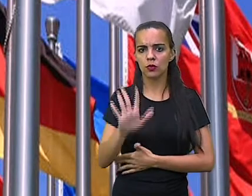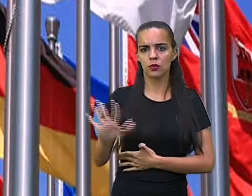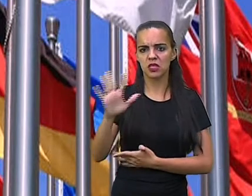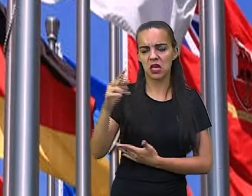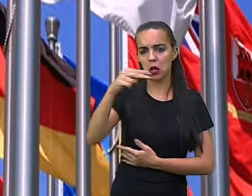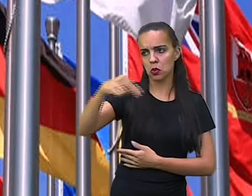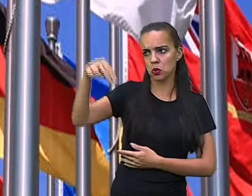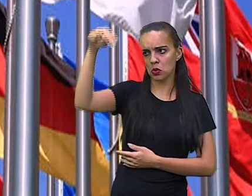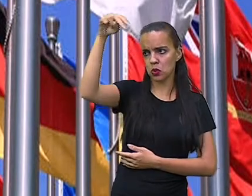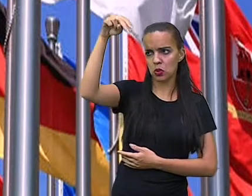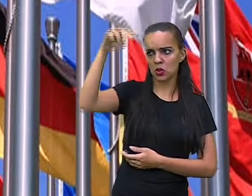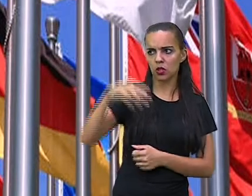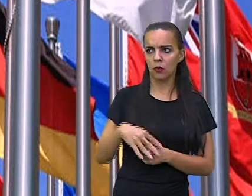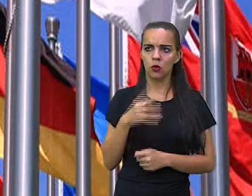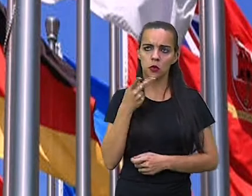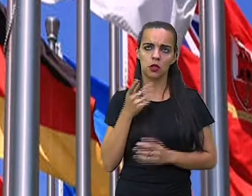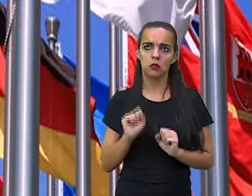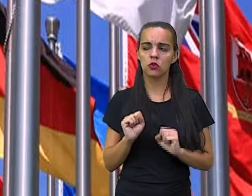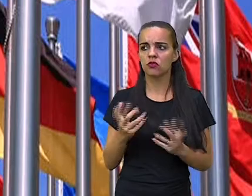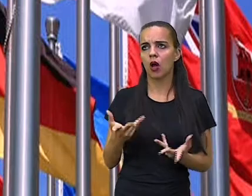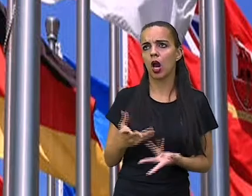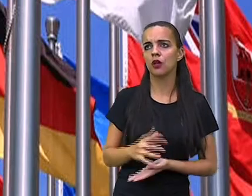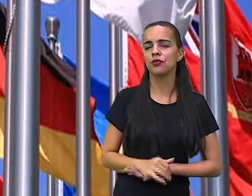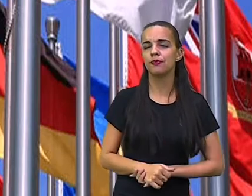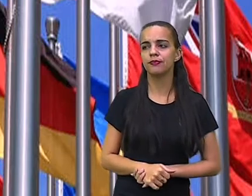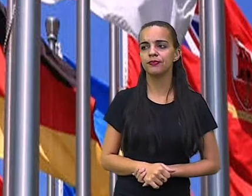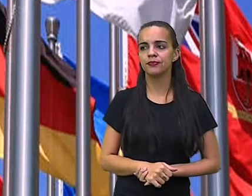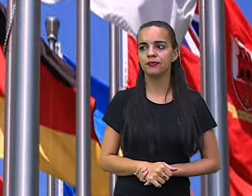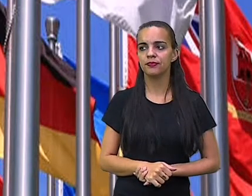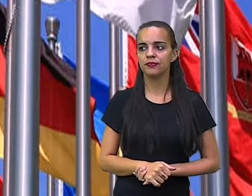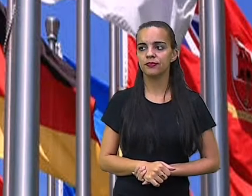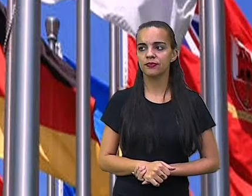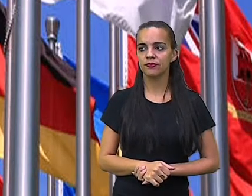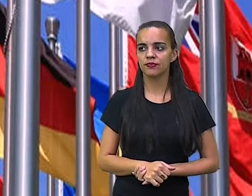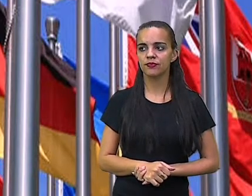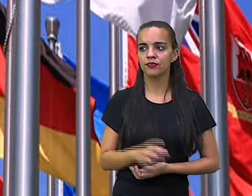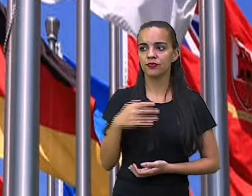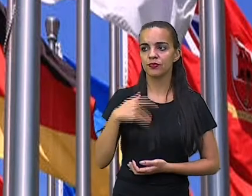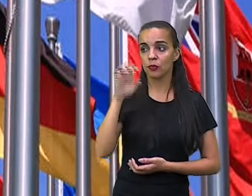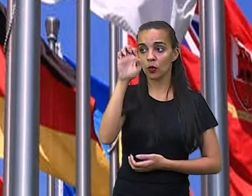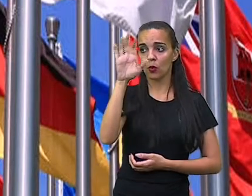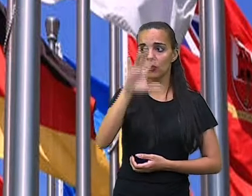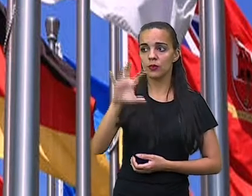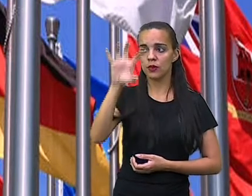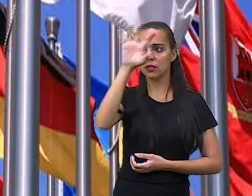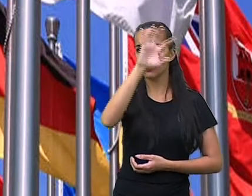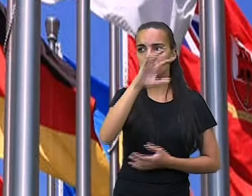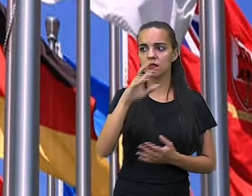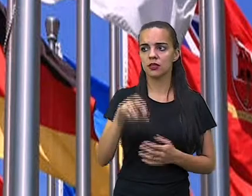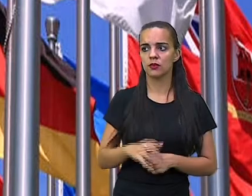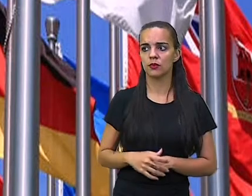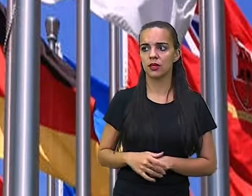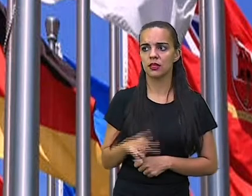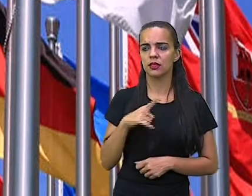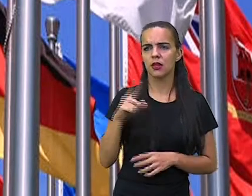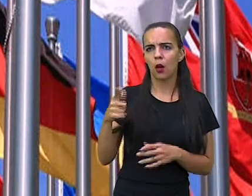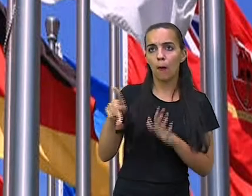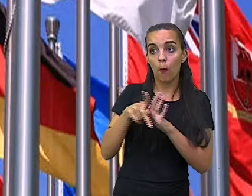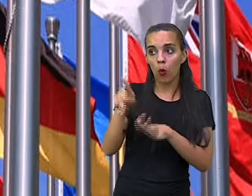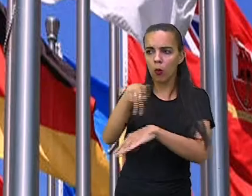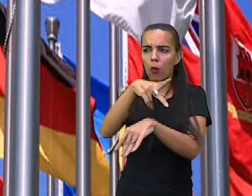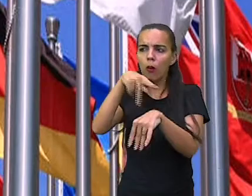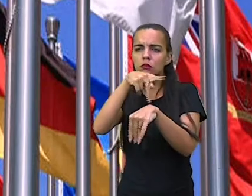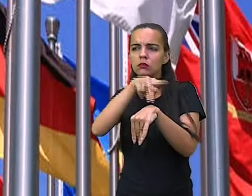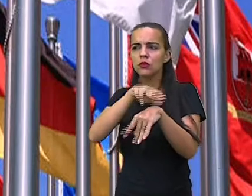norte, nós podemos chamar, por exemplo, de um estado mesmo, né, dentro do país,